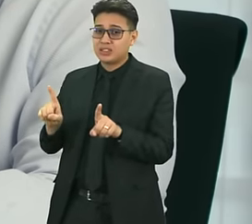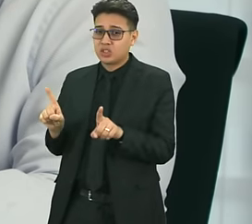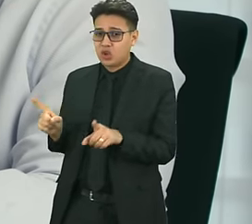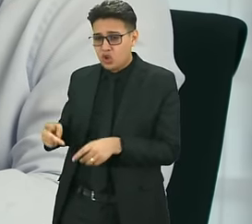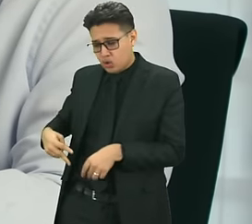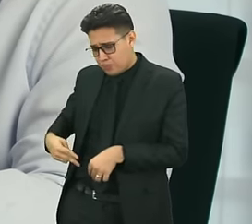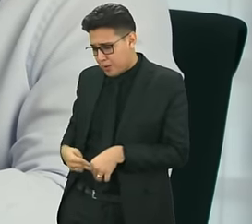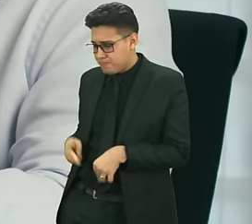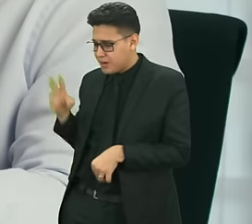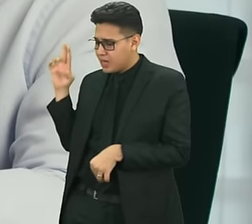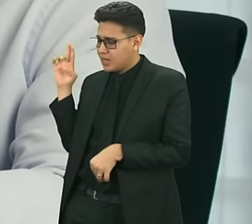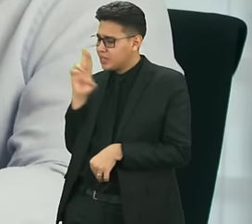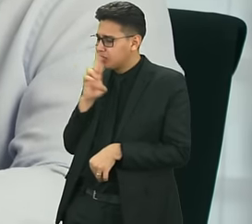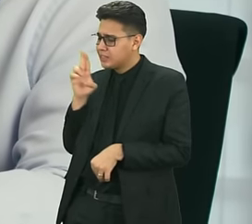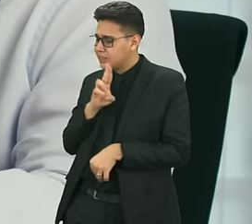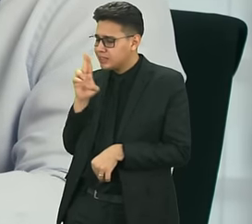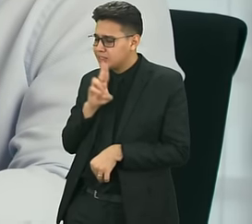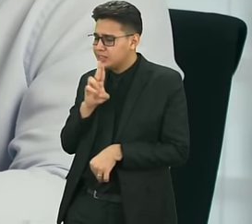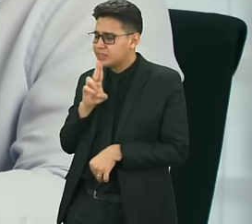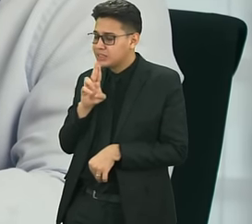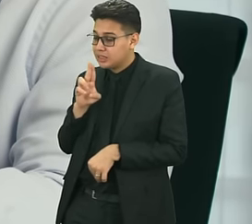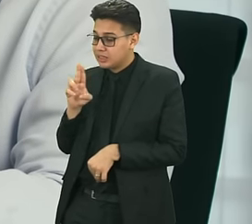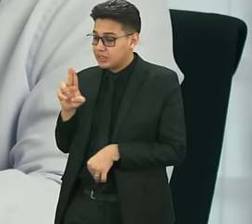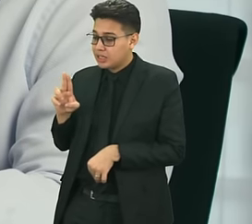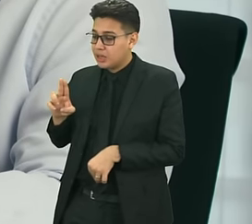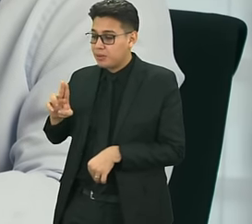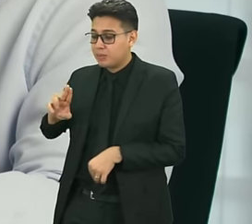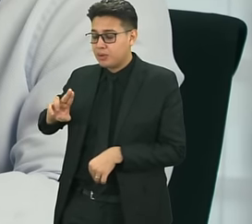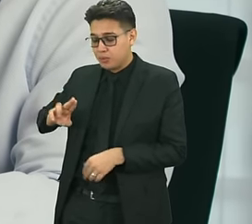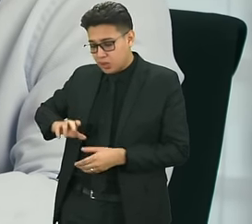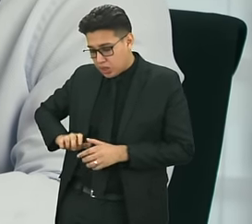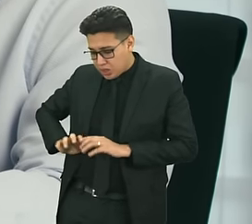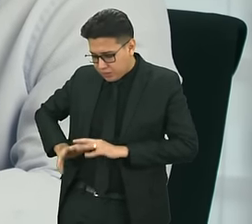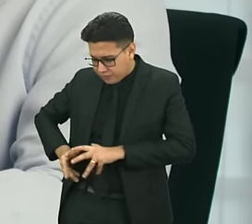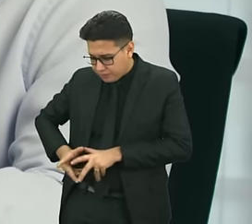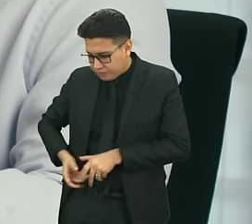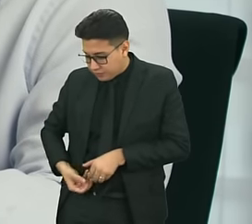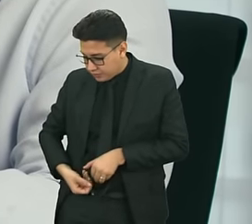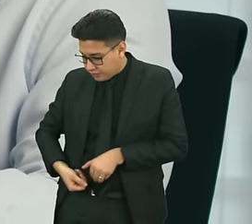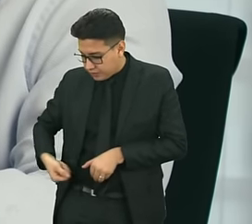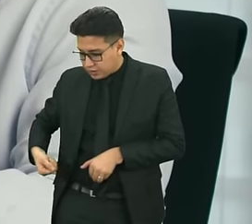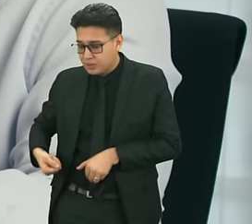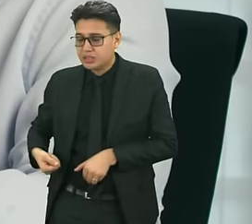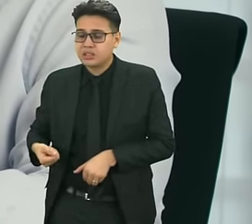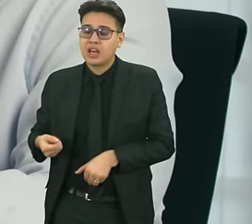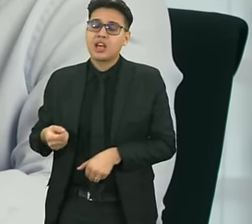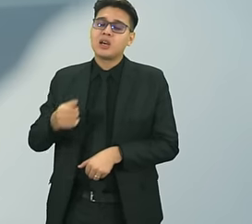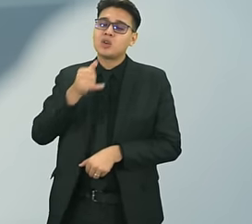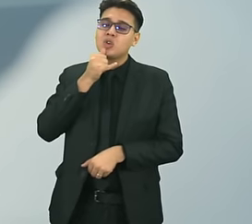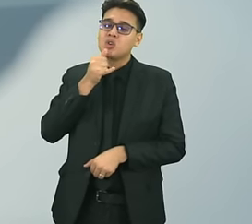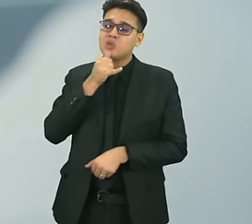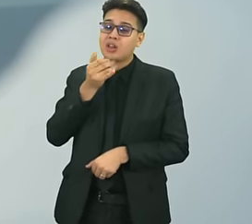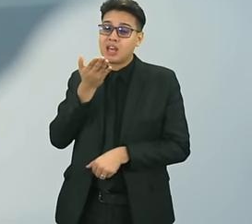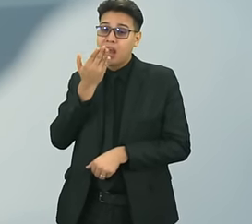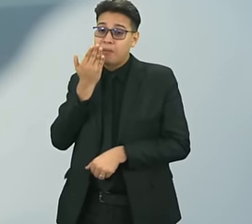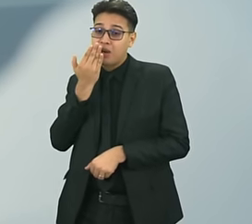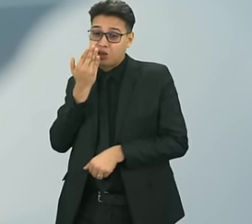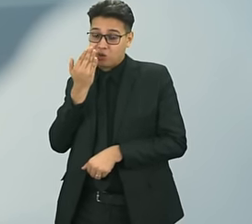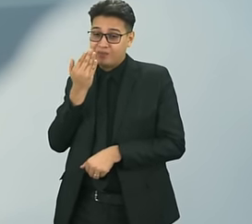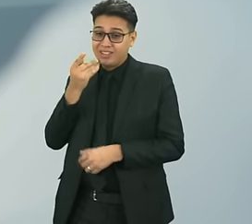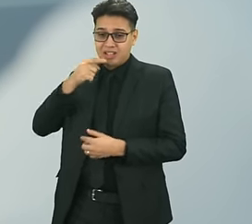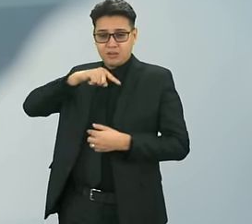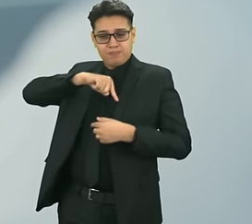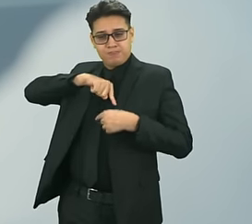de urgência para limpeza do abdômen todo, né, e para fechar esse orifício que estava vazando. O que tinha